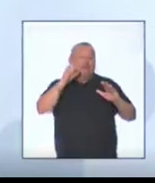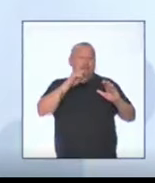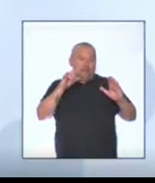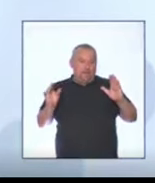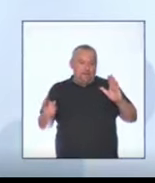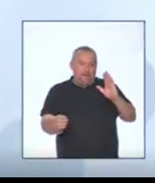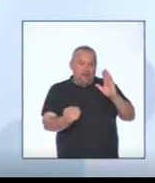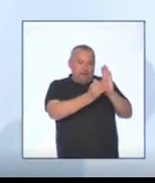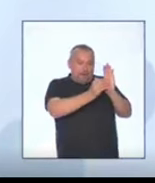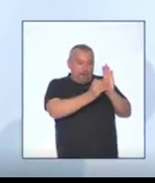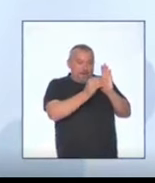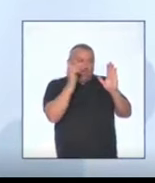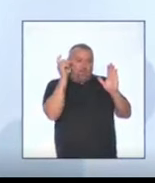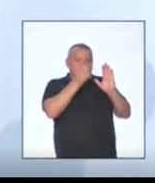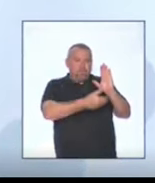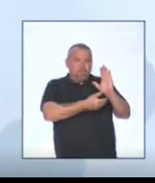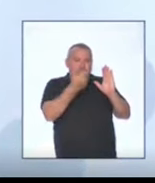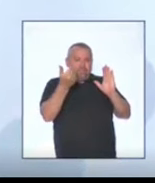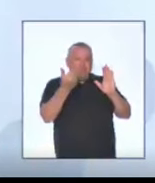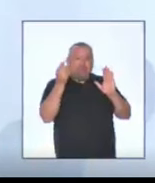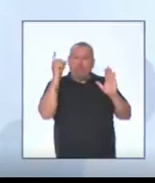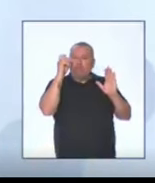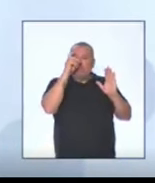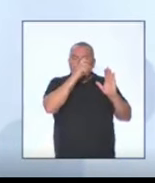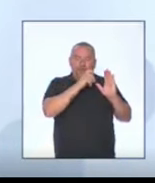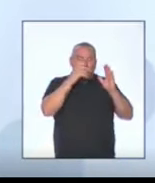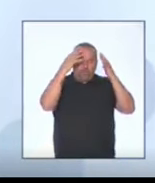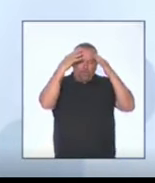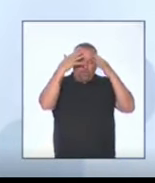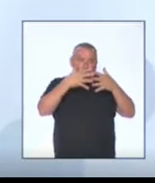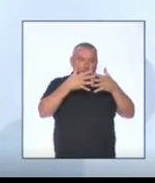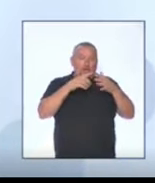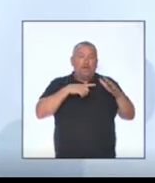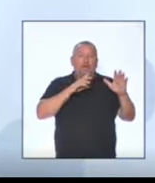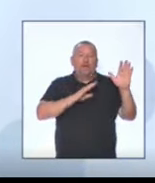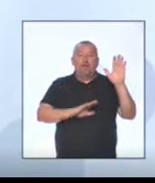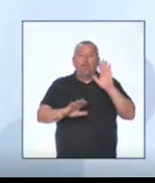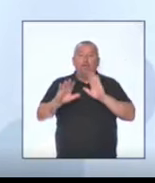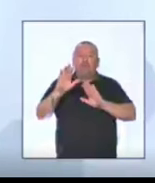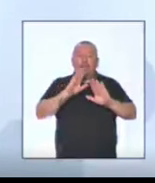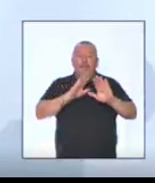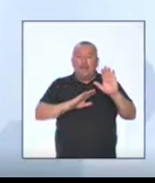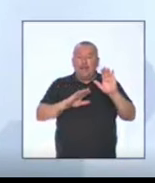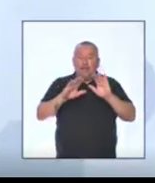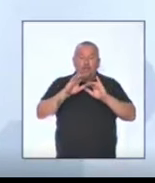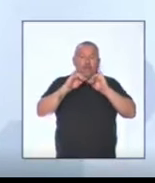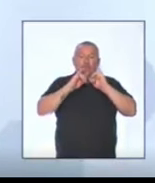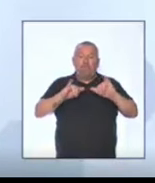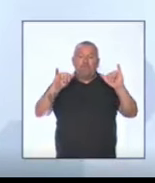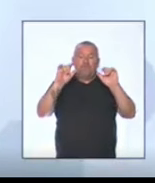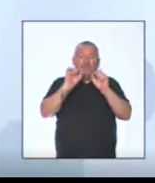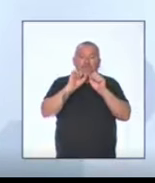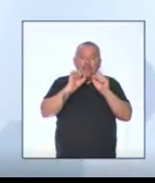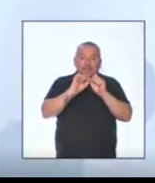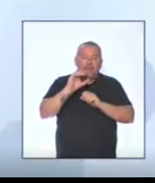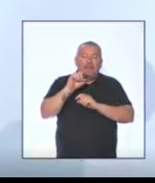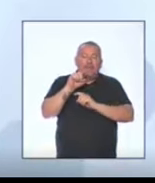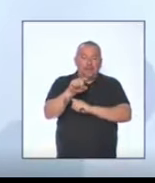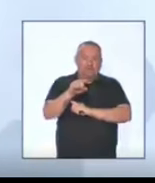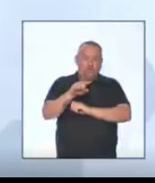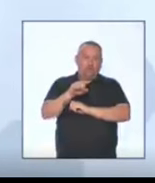está lá, fica muito complexo. Por isso, a gente tem que ter alguns cuidados de não divulgar essas ações, né? Muitas requerem,